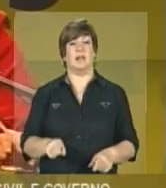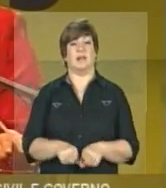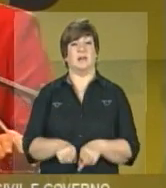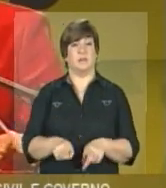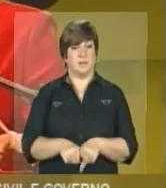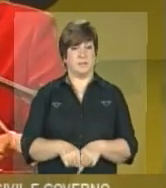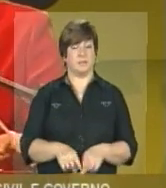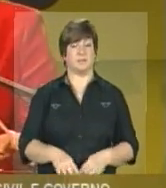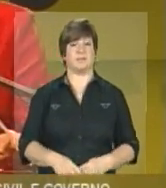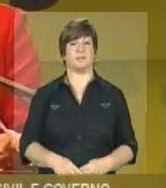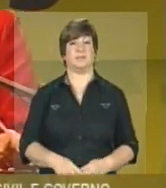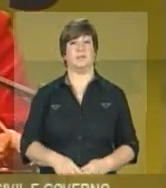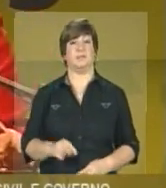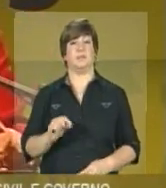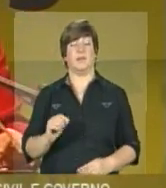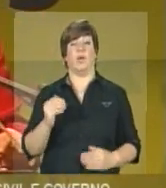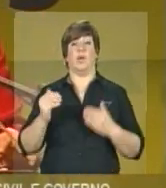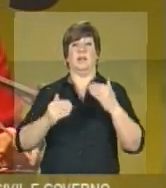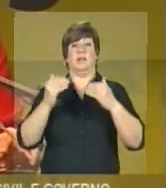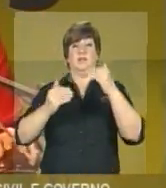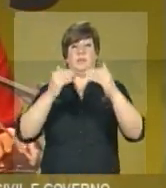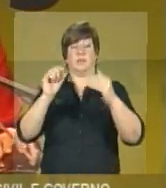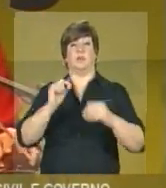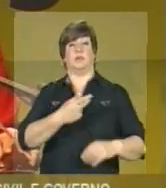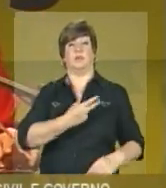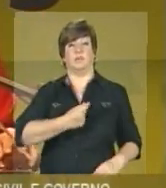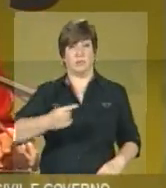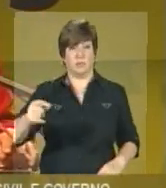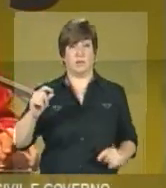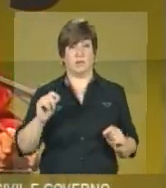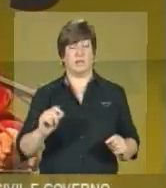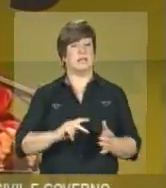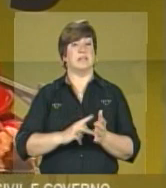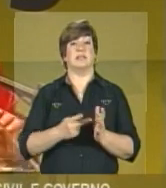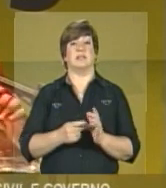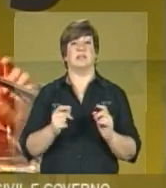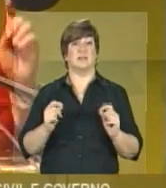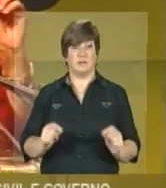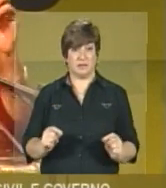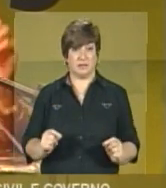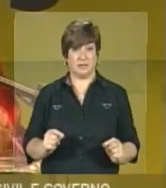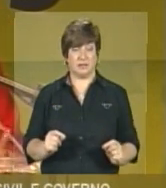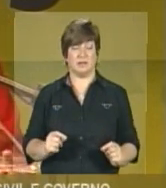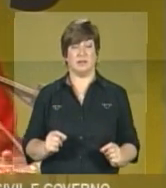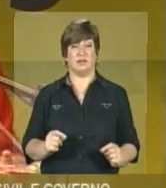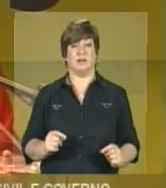Além disso, o desenvolvimento sustentável significa